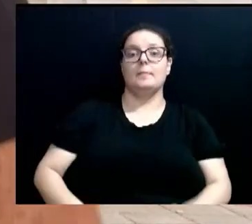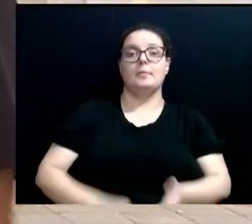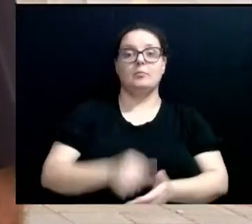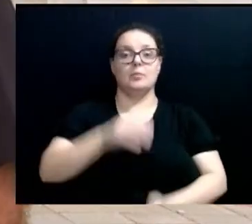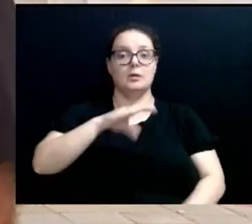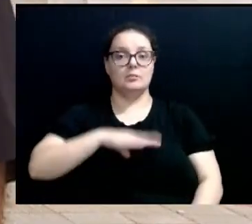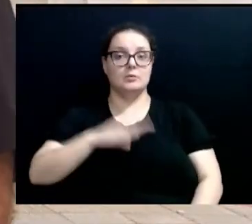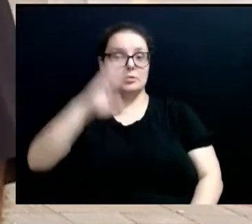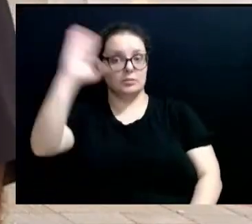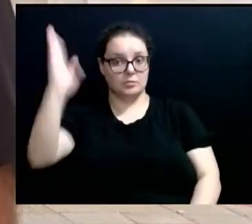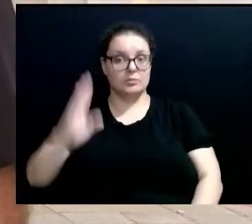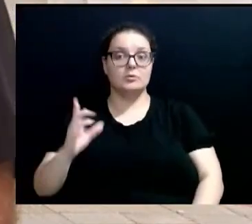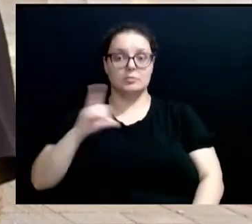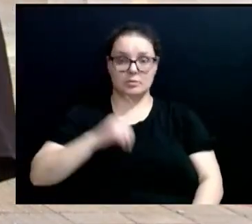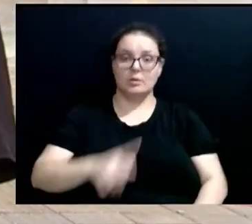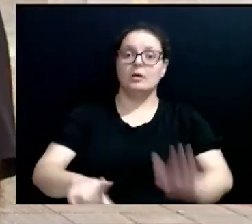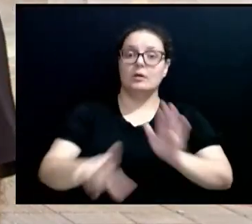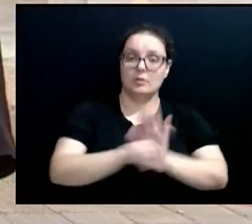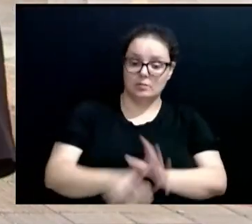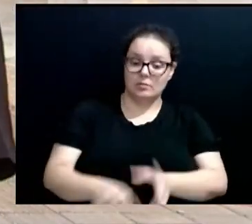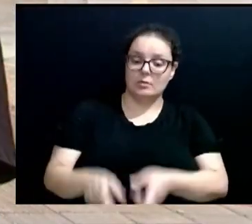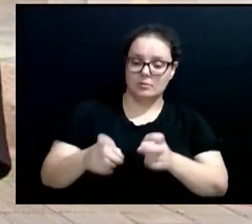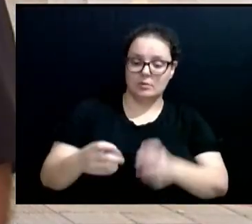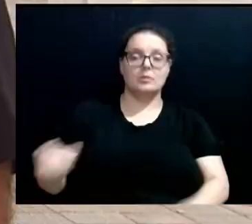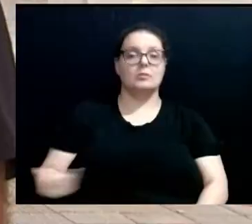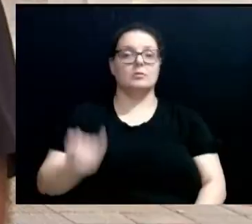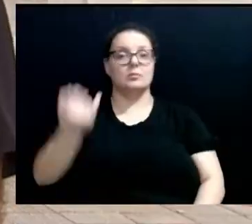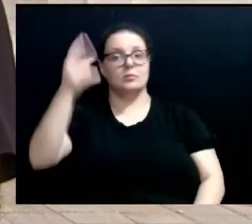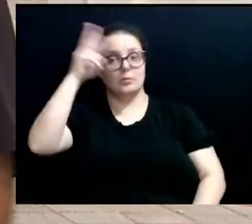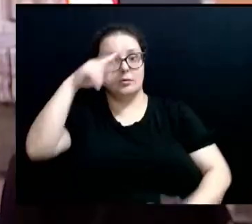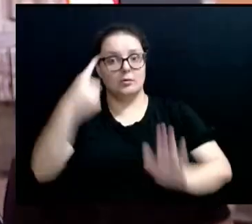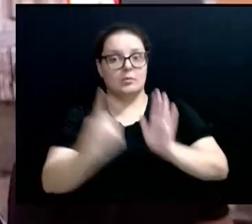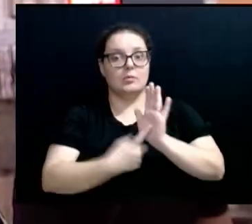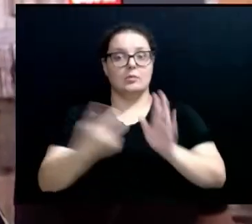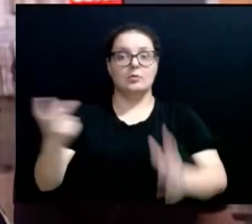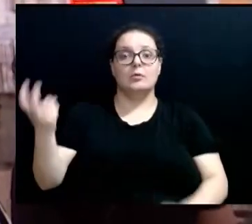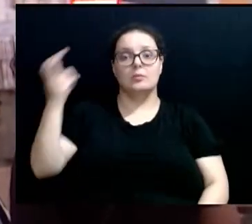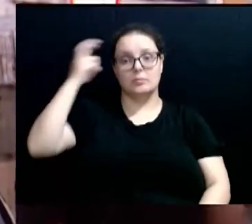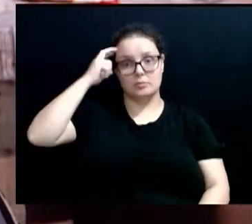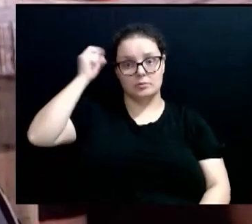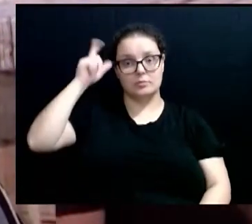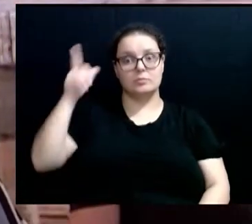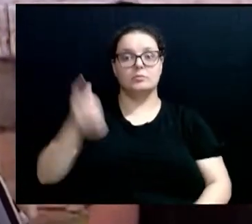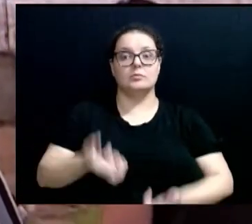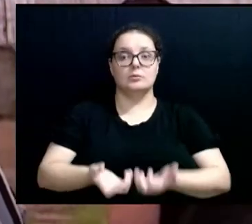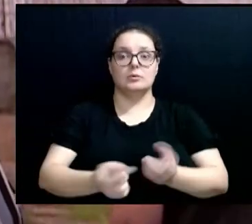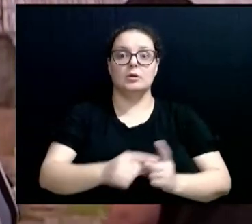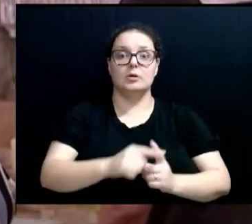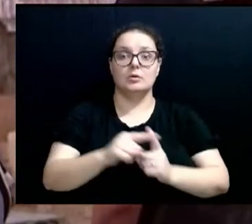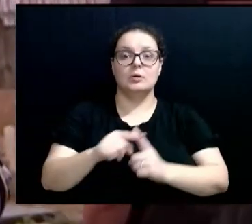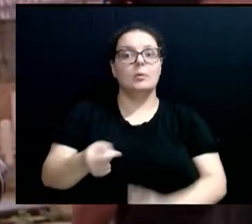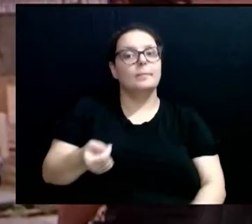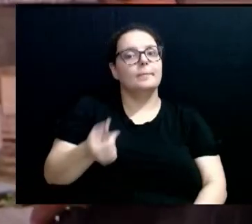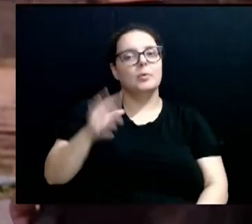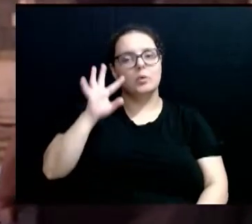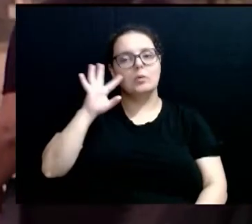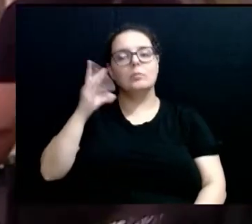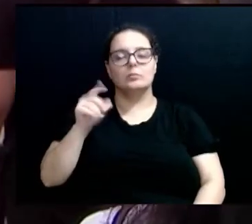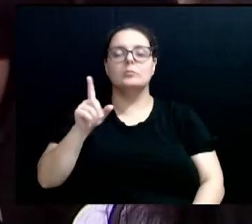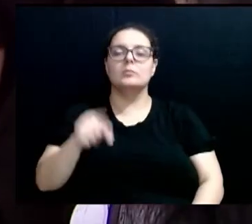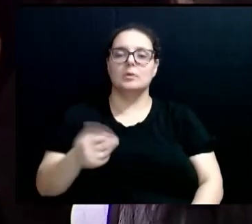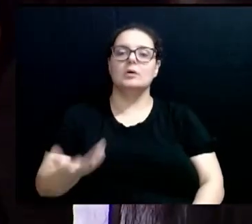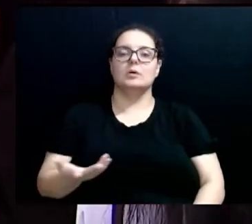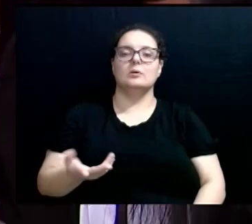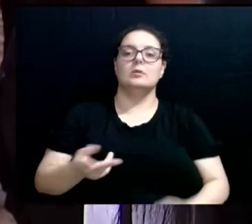uma lei que reconhece a importância do patrimônio cultural funerário, que é pouco compreendido, mas é muito visitado